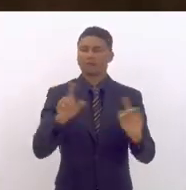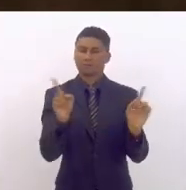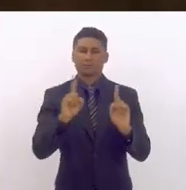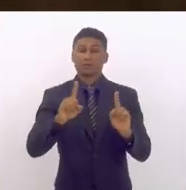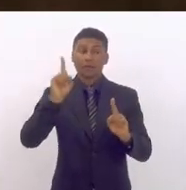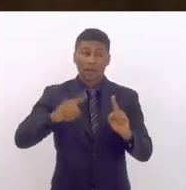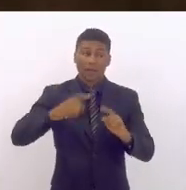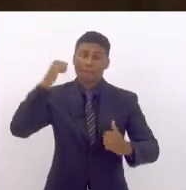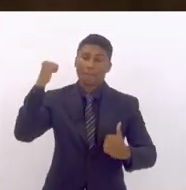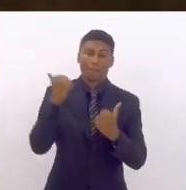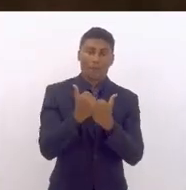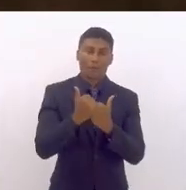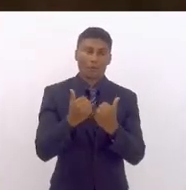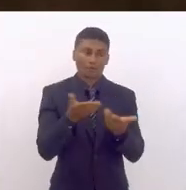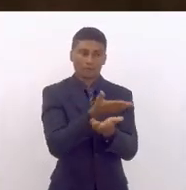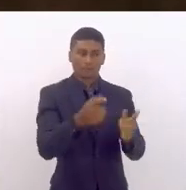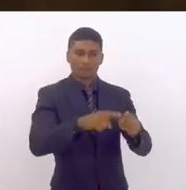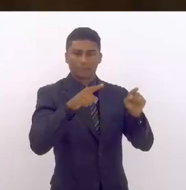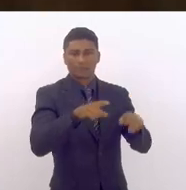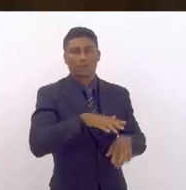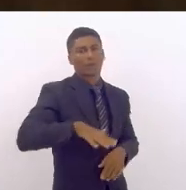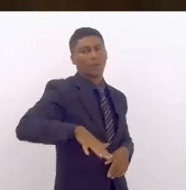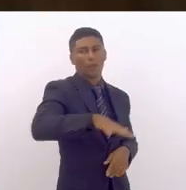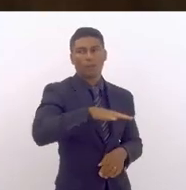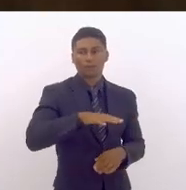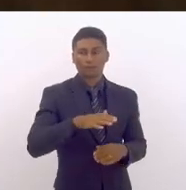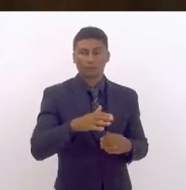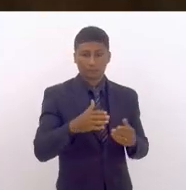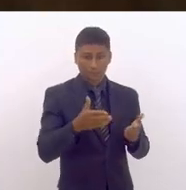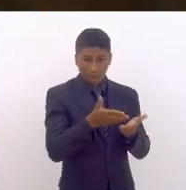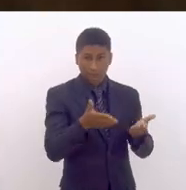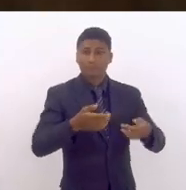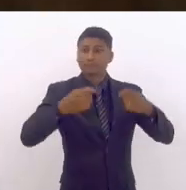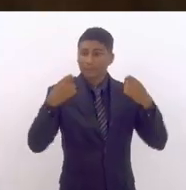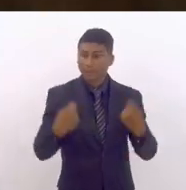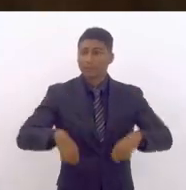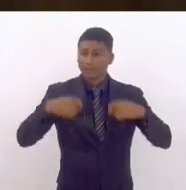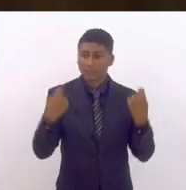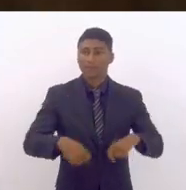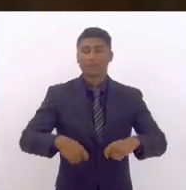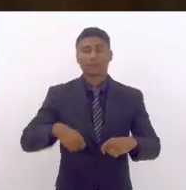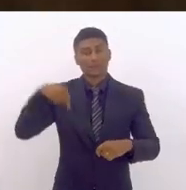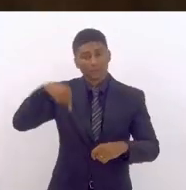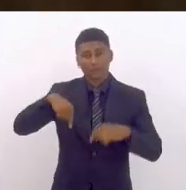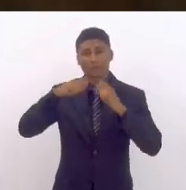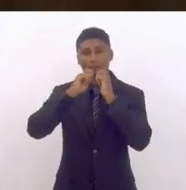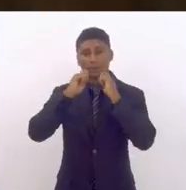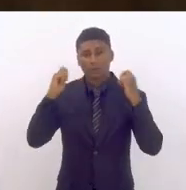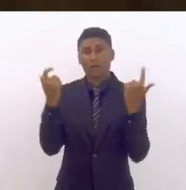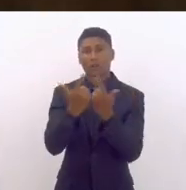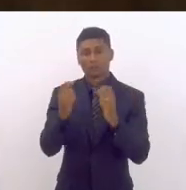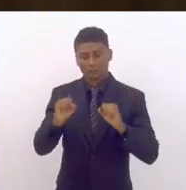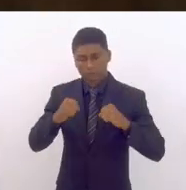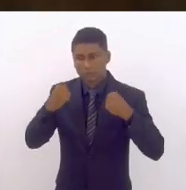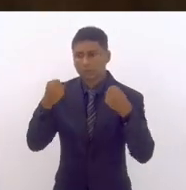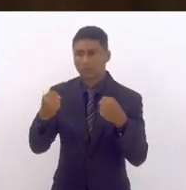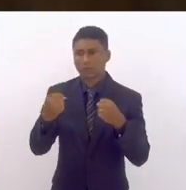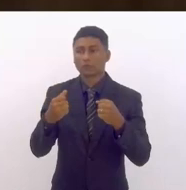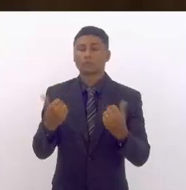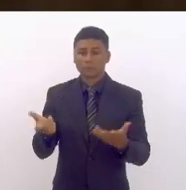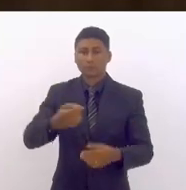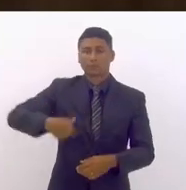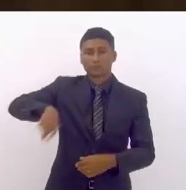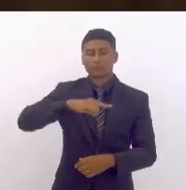defesa dos trabalhadores. E esses trabalhadores precisam dessa casa trabalhando. Então, foi